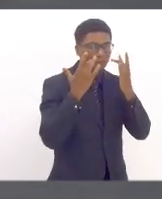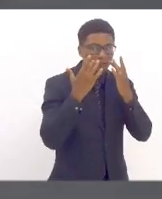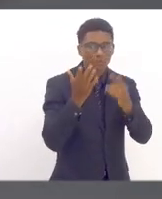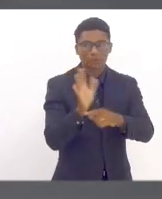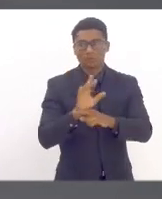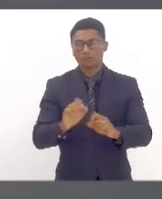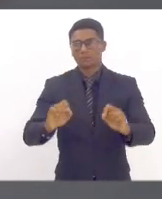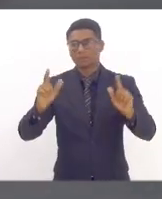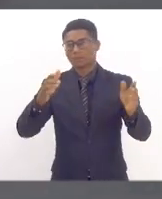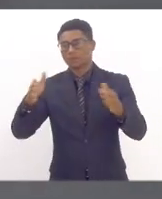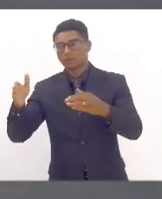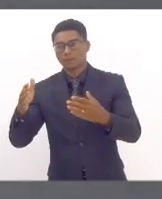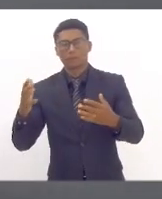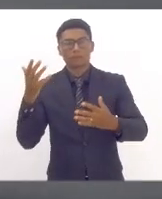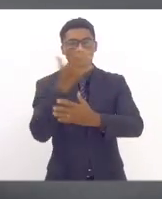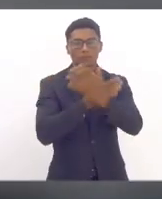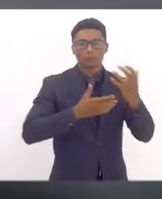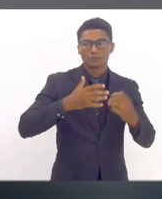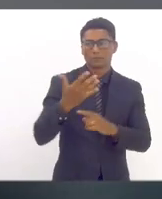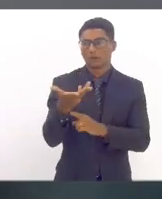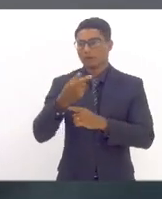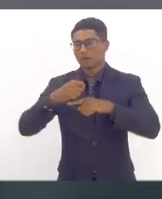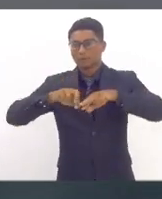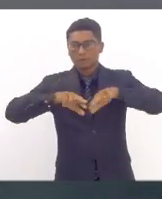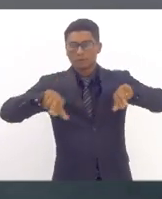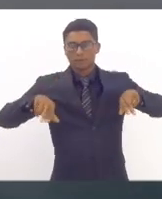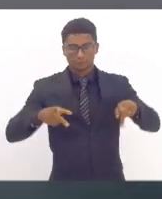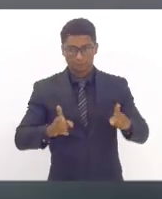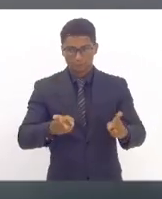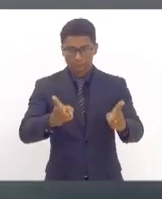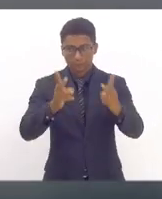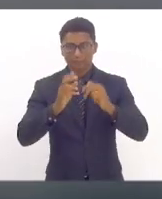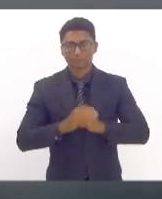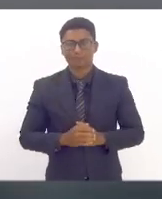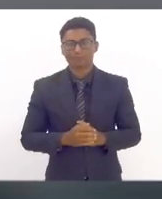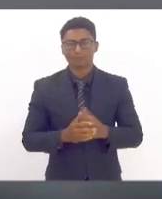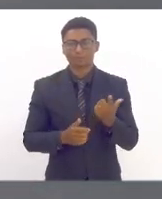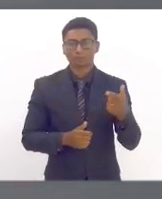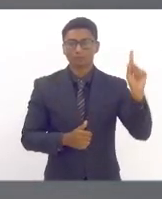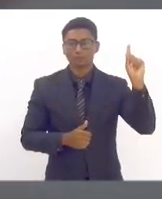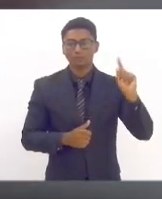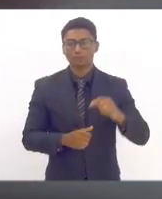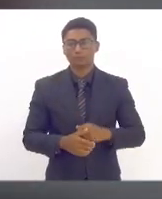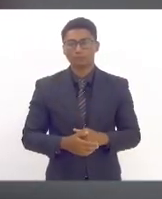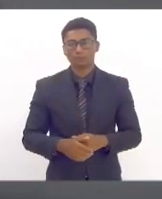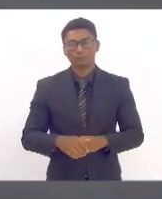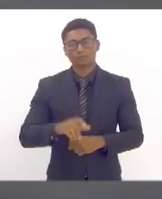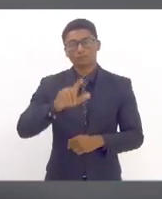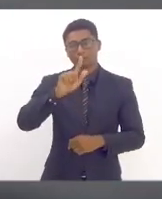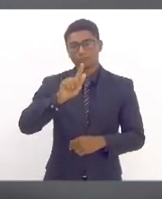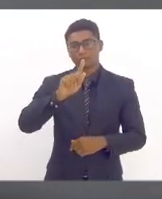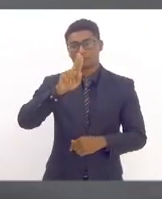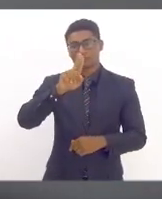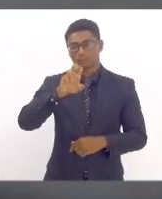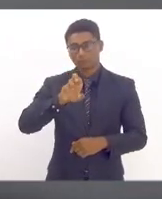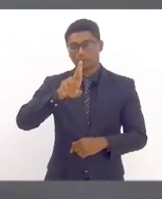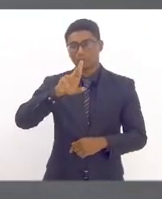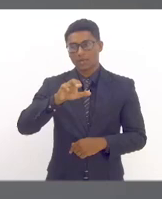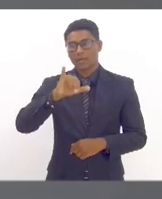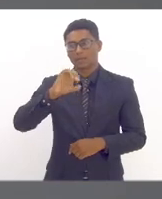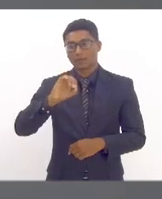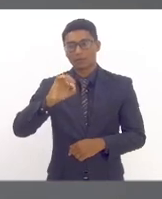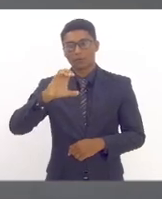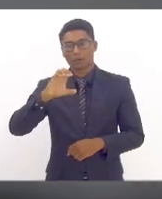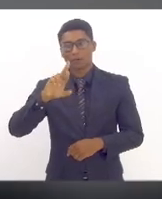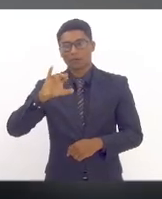para a música para artes plásticas vamos lá em frente outro guerreiro de a turma das rodas de samba